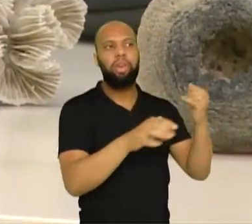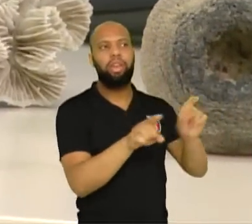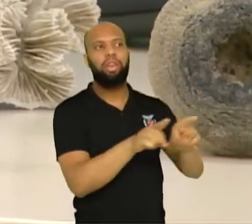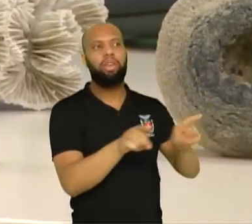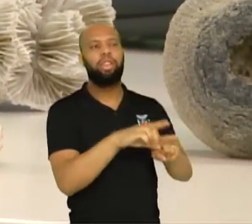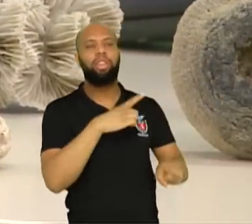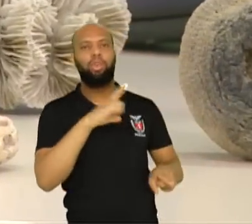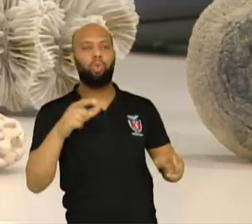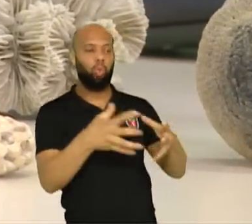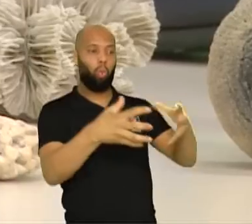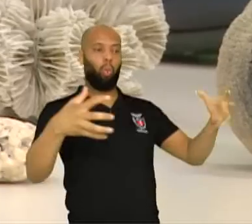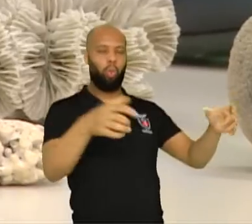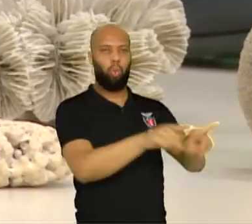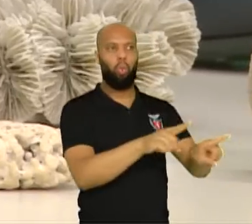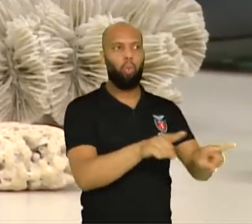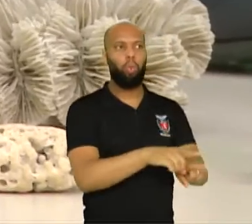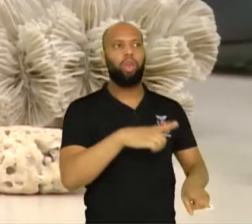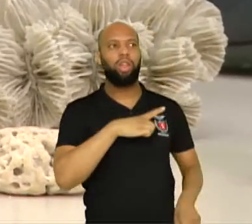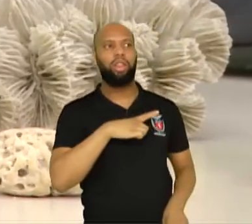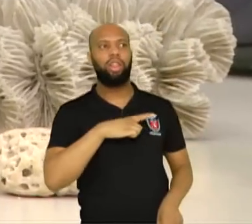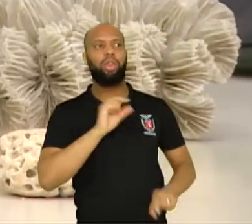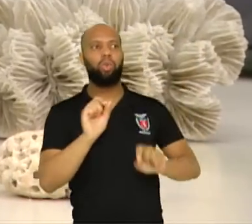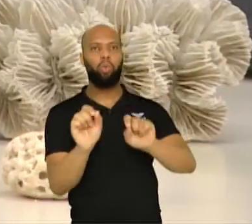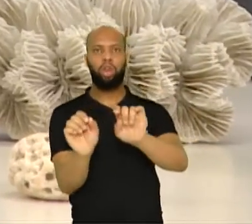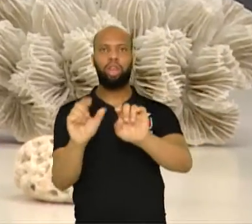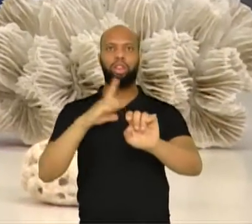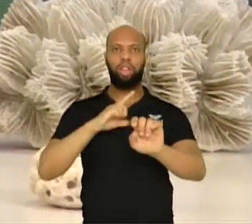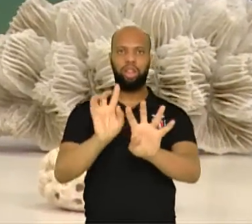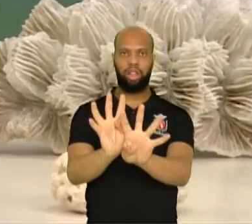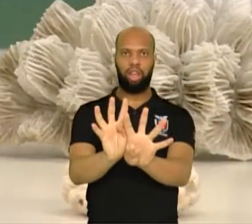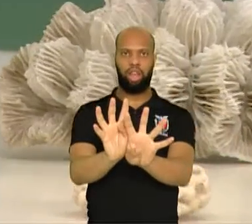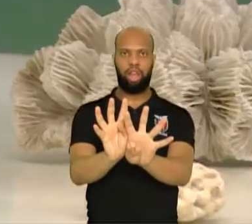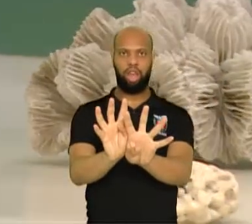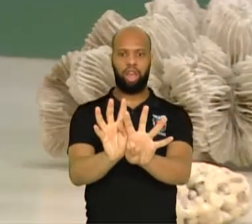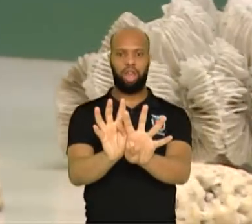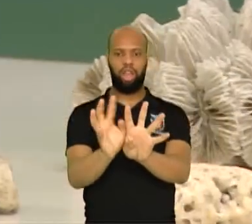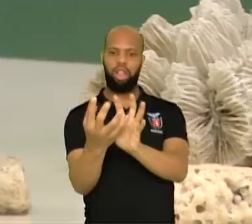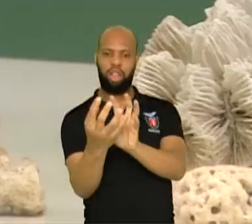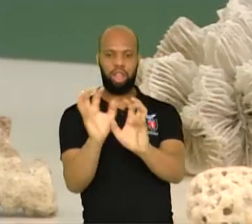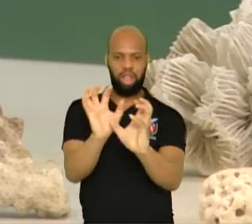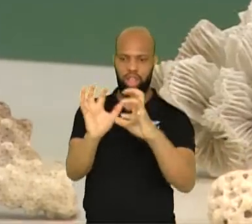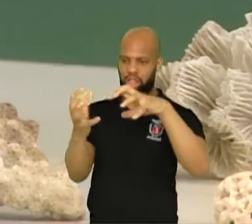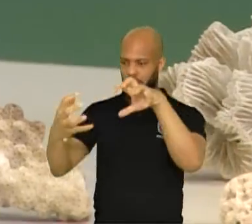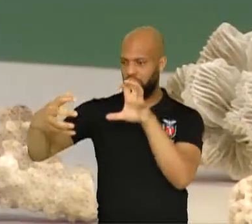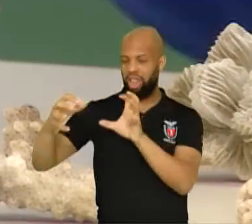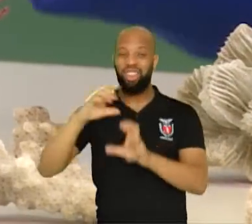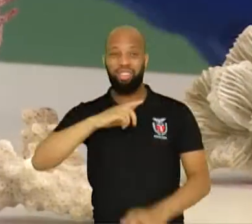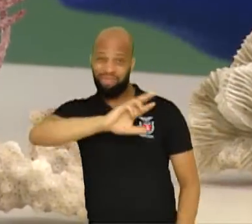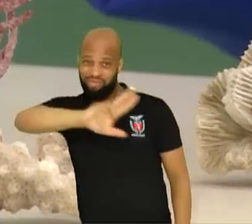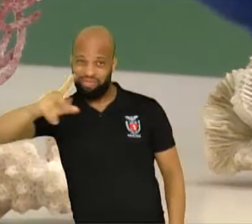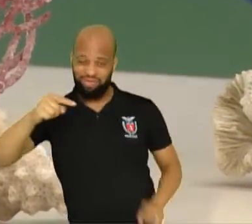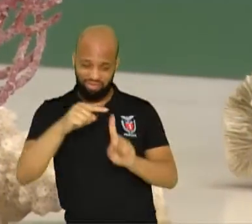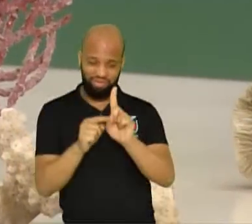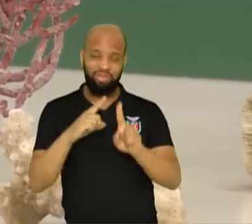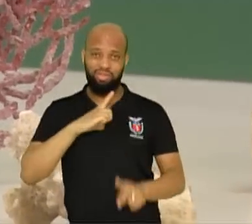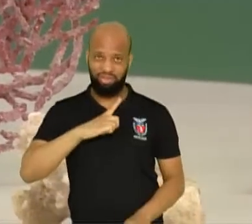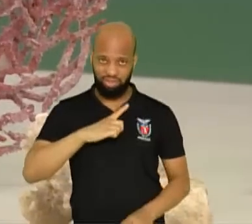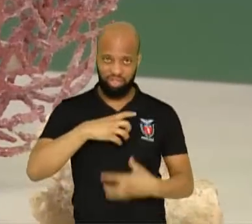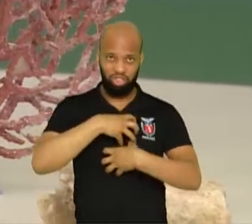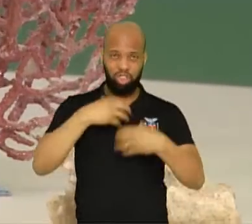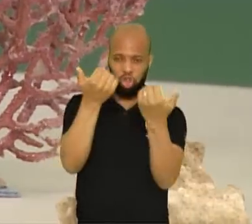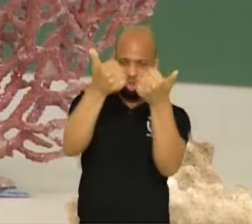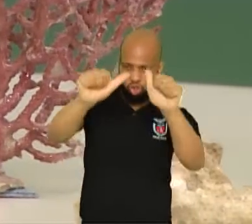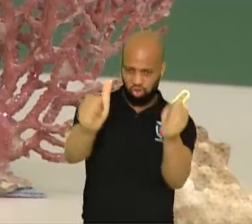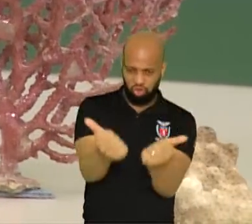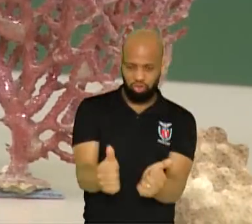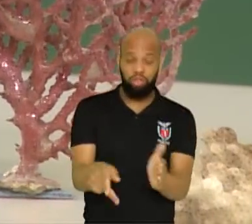também bem grandão. Tem esse aqui também que tem outro tipo de formato, então corais têm uma diversidade bem grande de